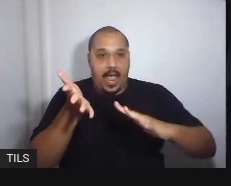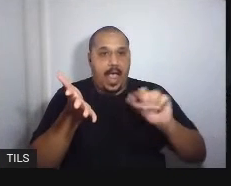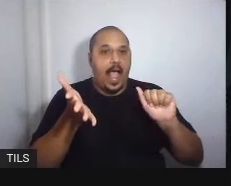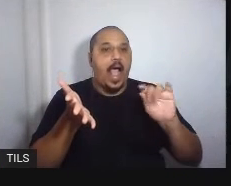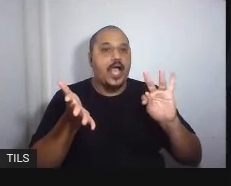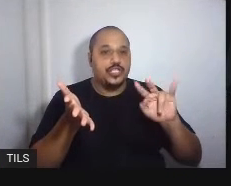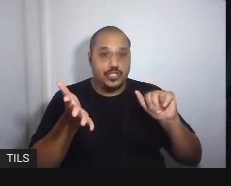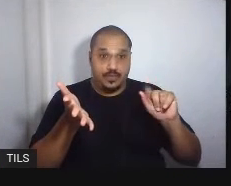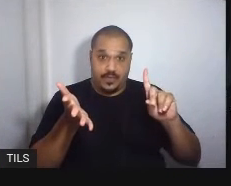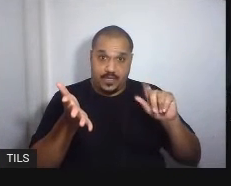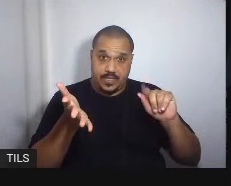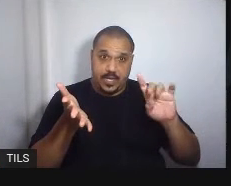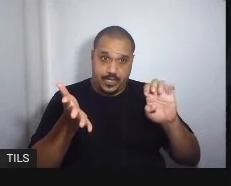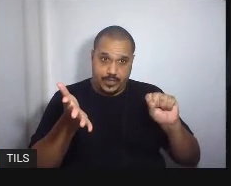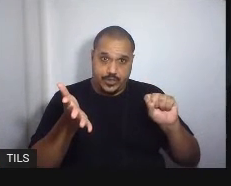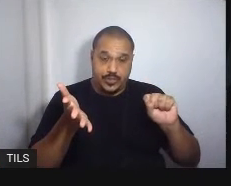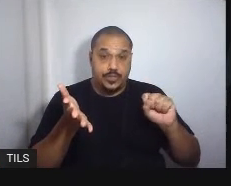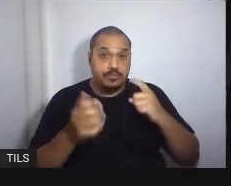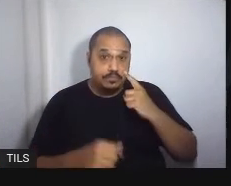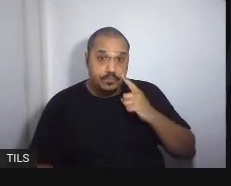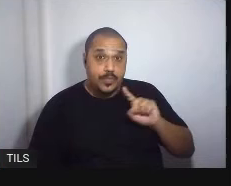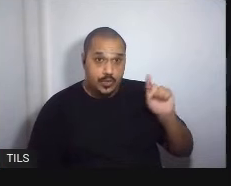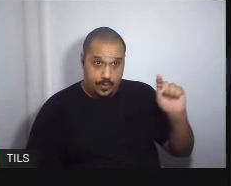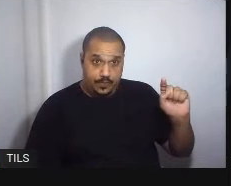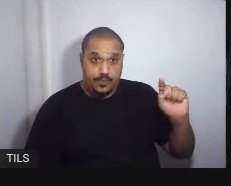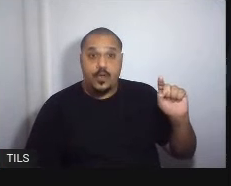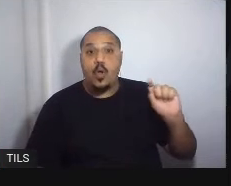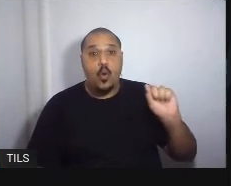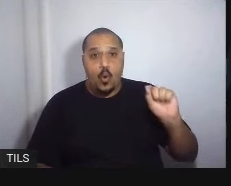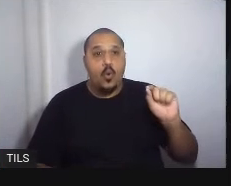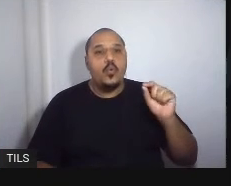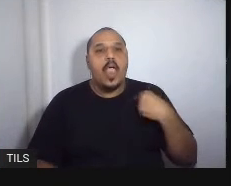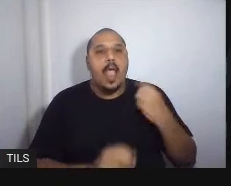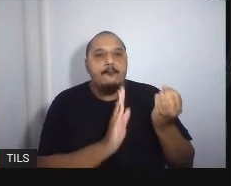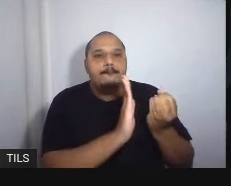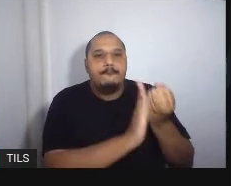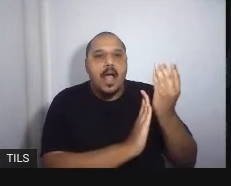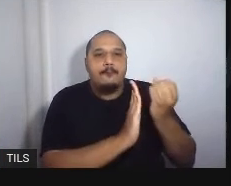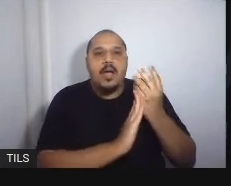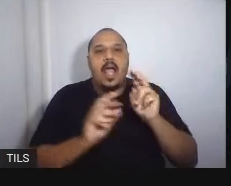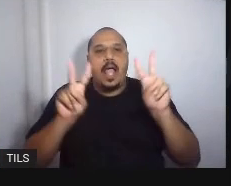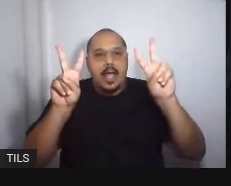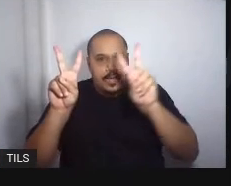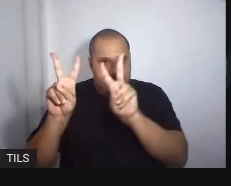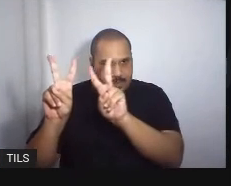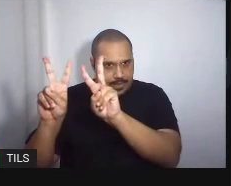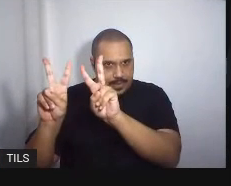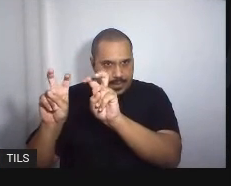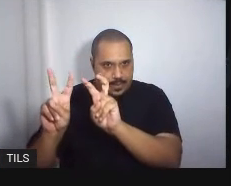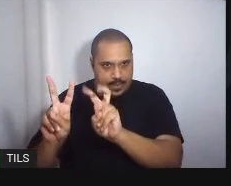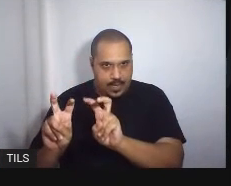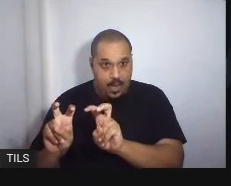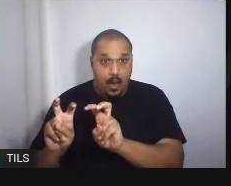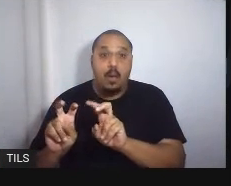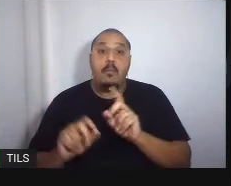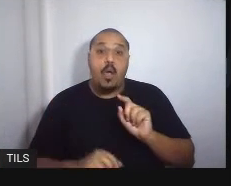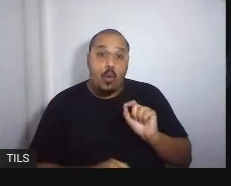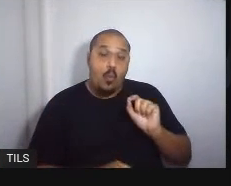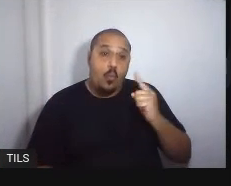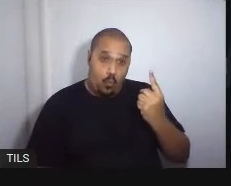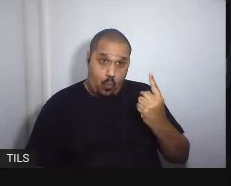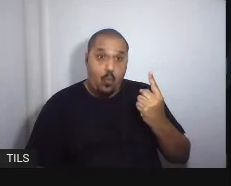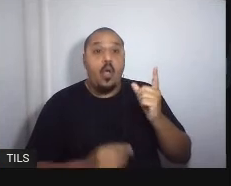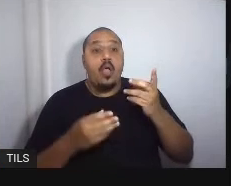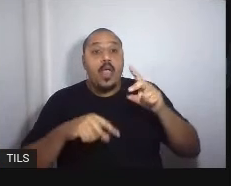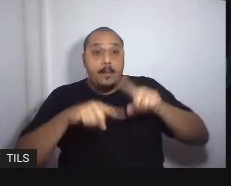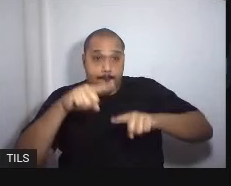a gente criou alguns temas, um tema para a entrega dos materiais